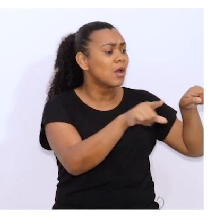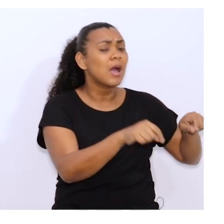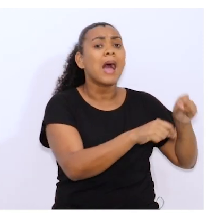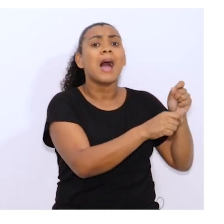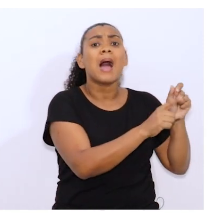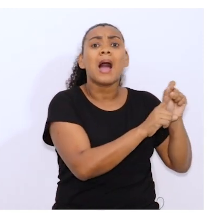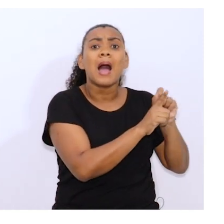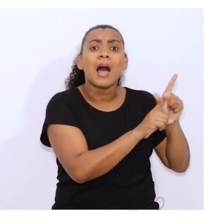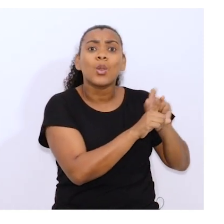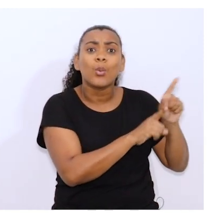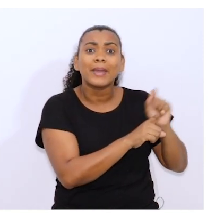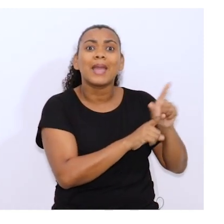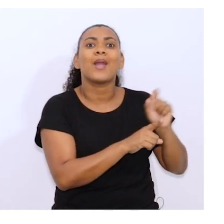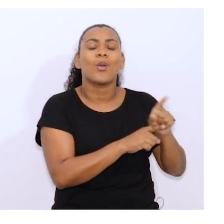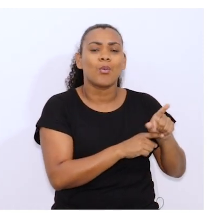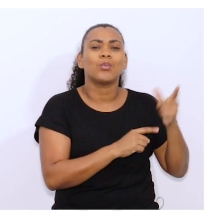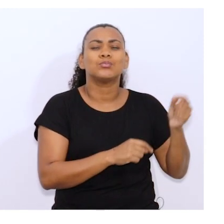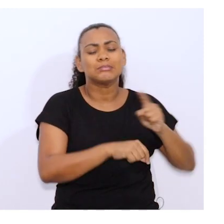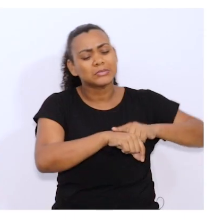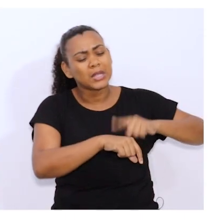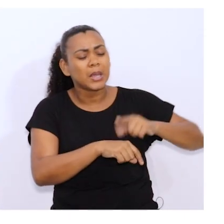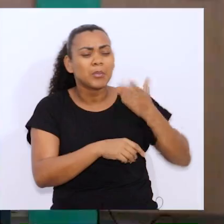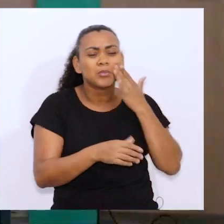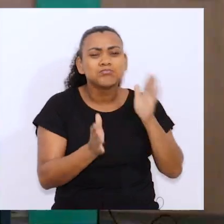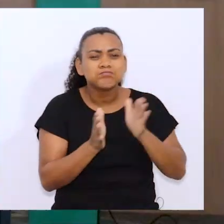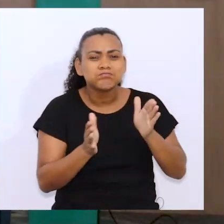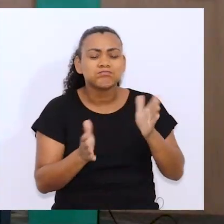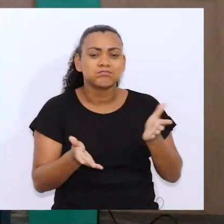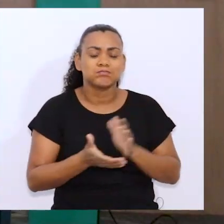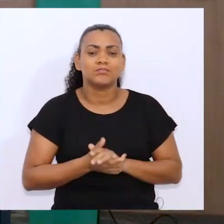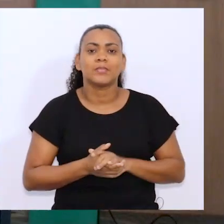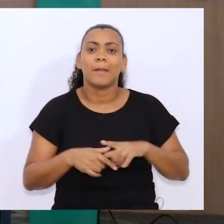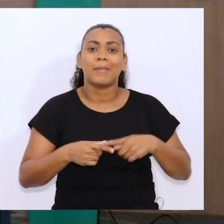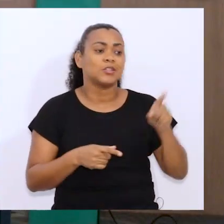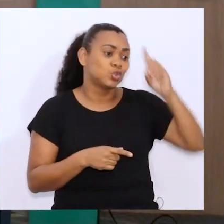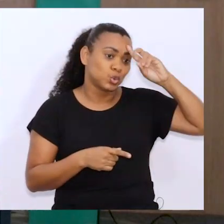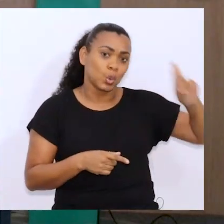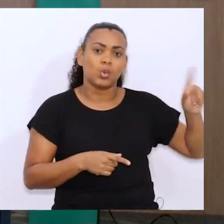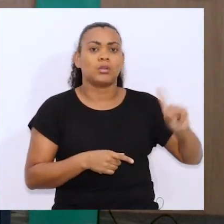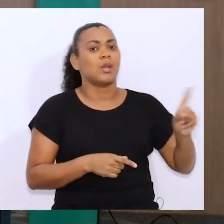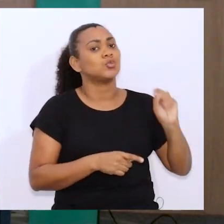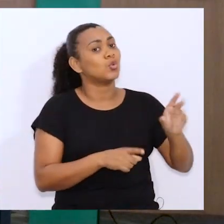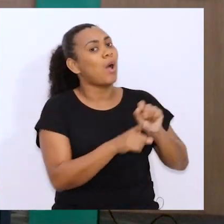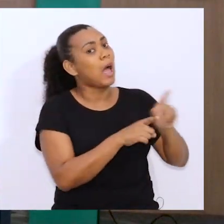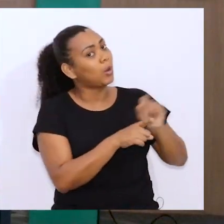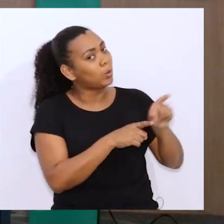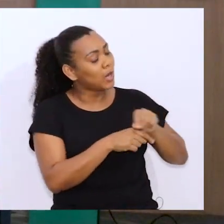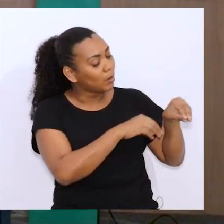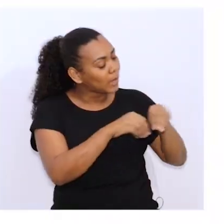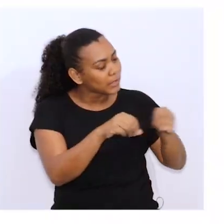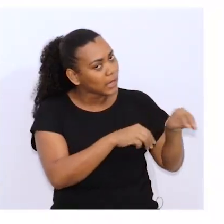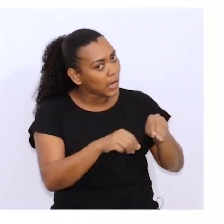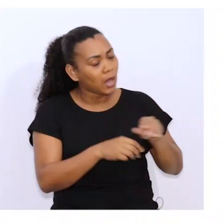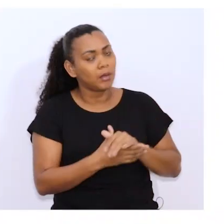essa terra, ou seja, alugar por um determinado período. Mas não é dono, é apenas um